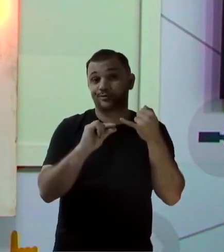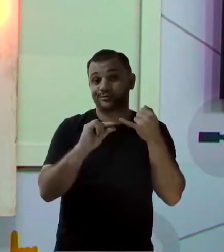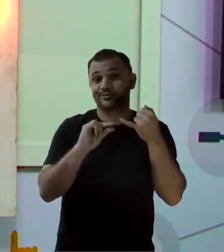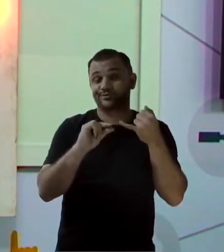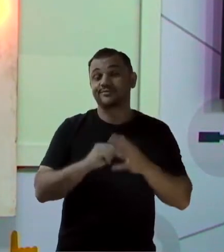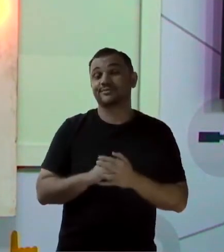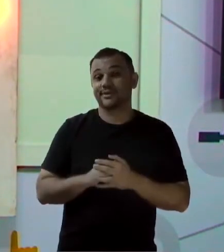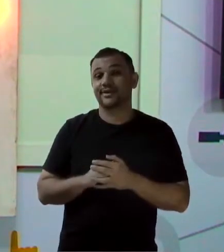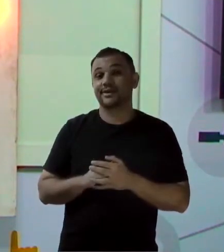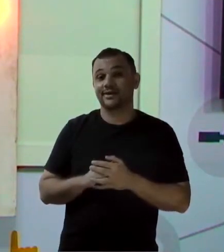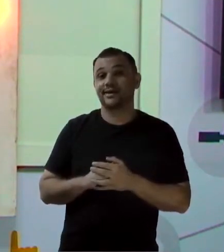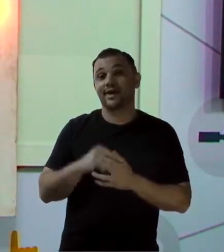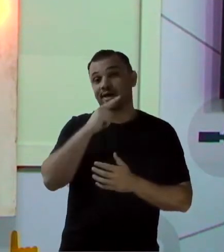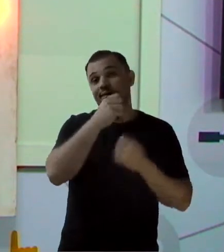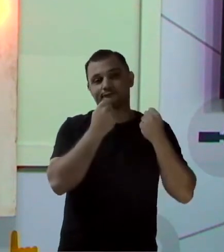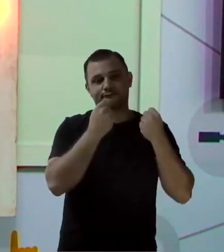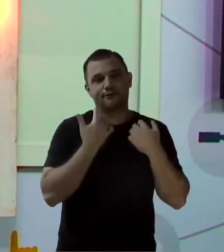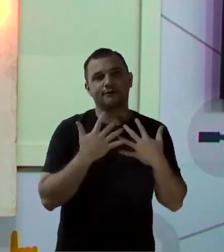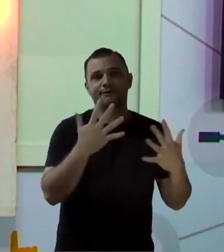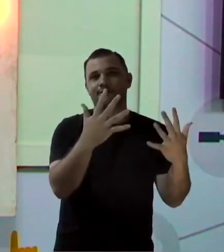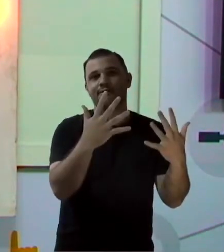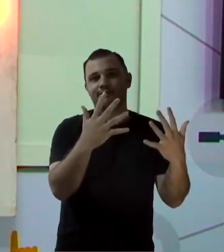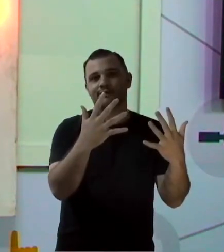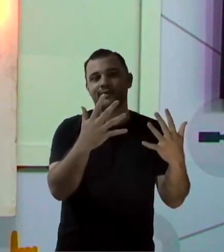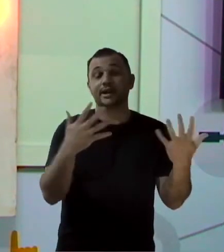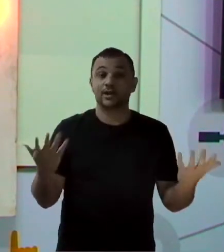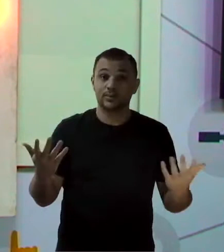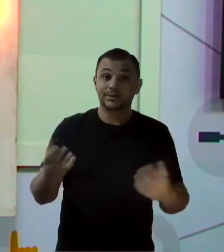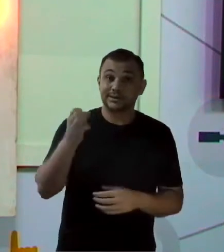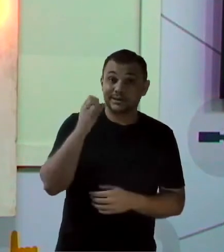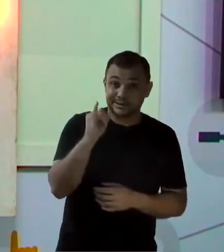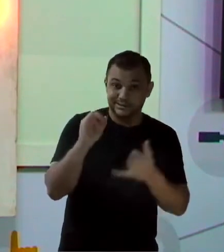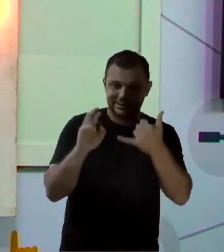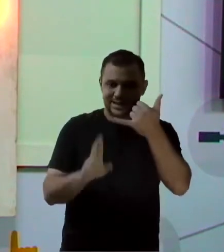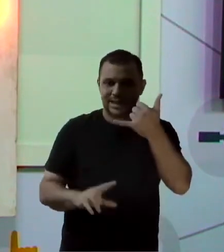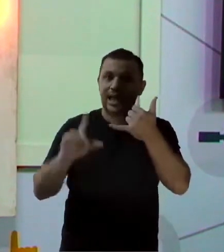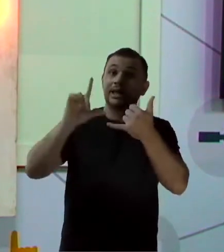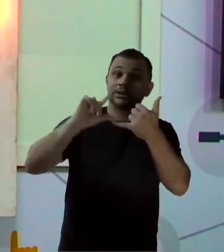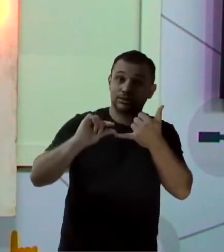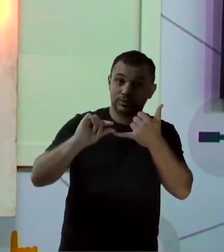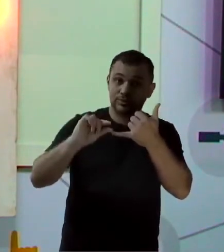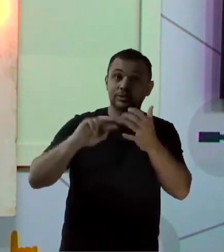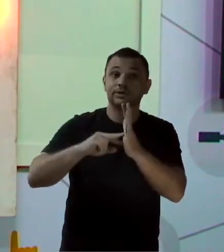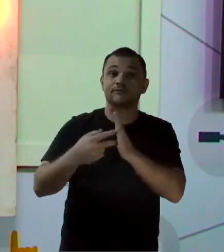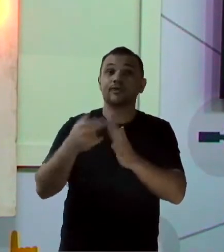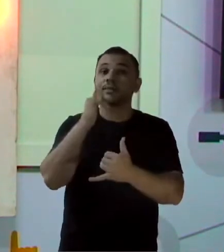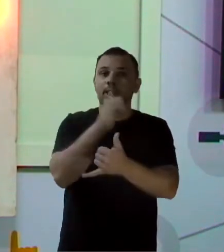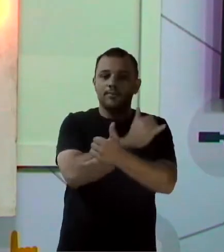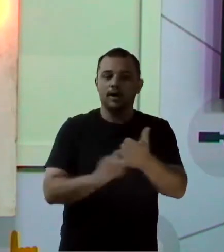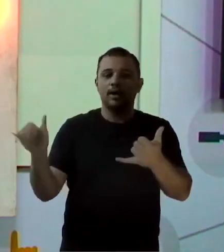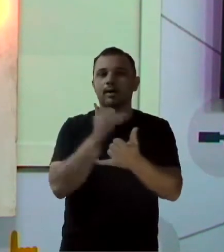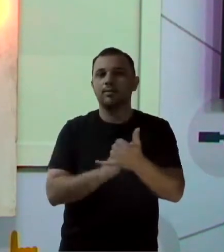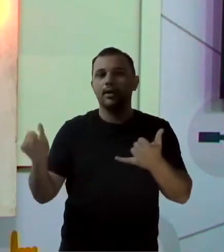que aqui? Ela é menor. Então, se a resistência diminui, você facilitou o fluxo de carga. Elas